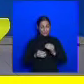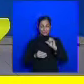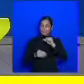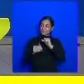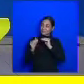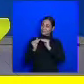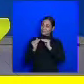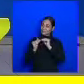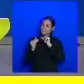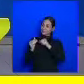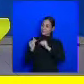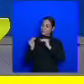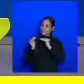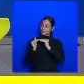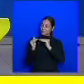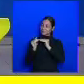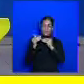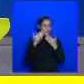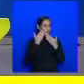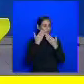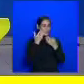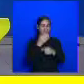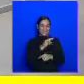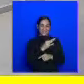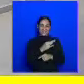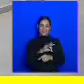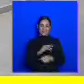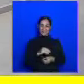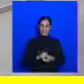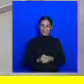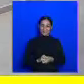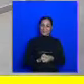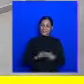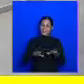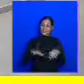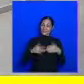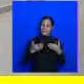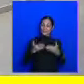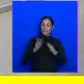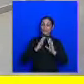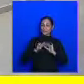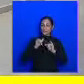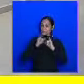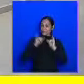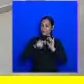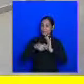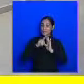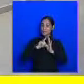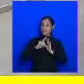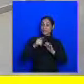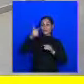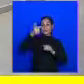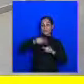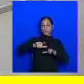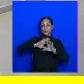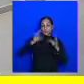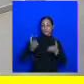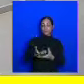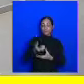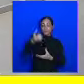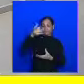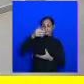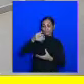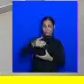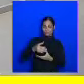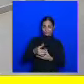Timemania Obrigado pelas confirmações então como é via dito anteriormente nós vamos recarregar o